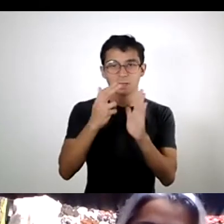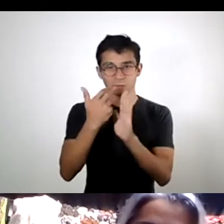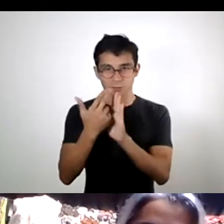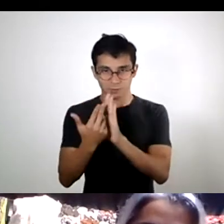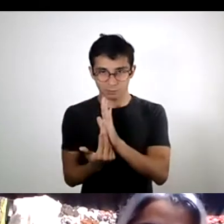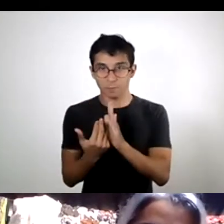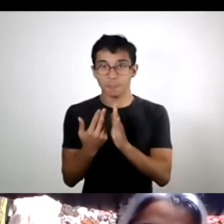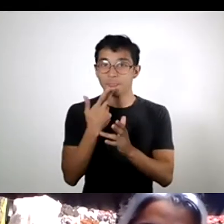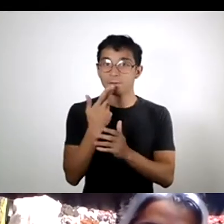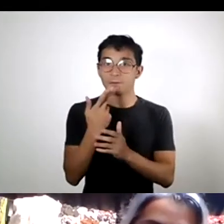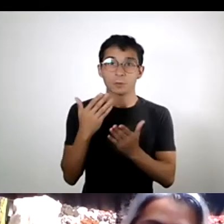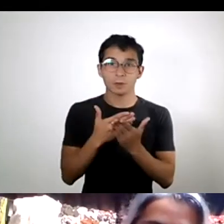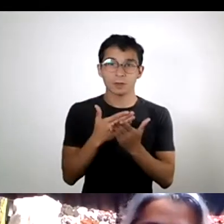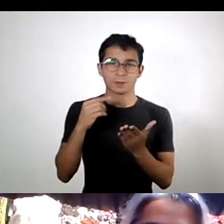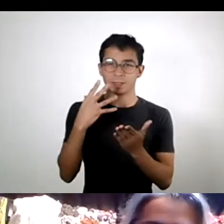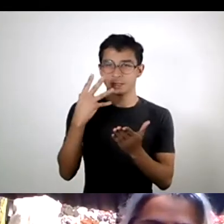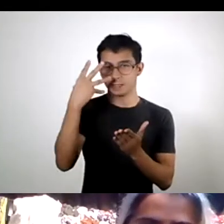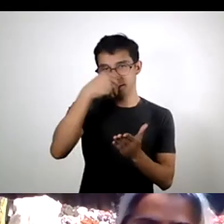mais linda.